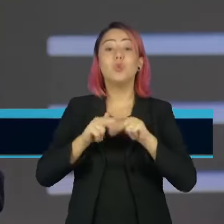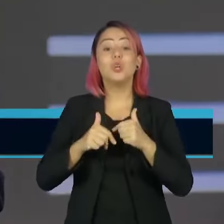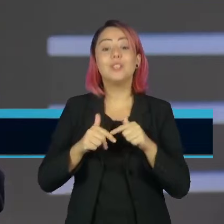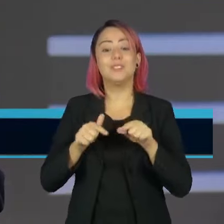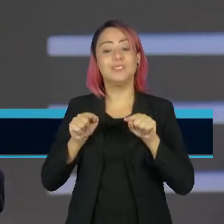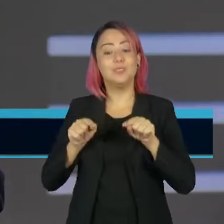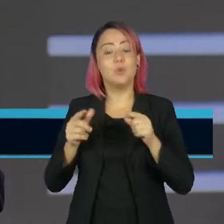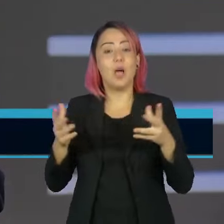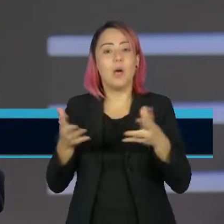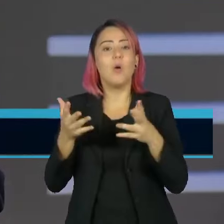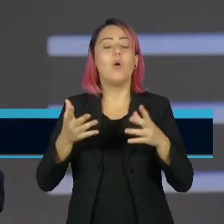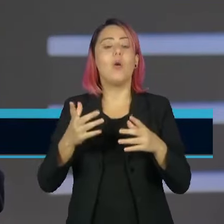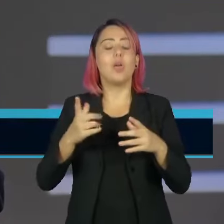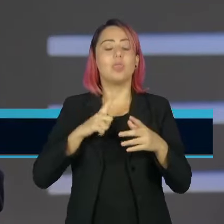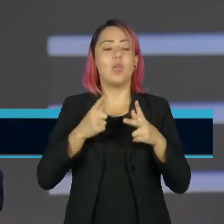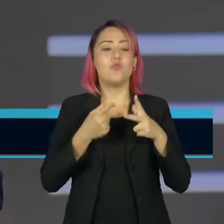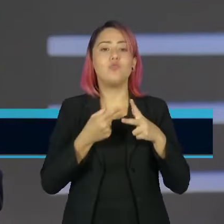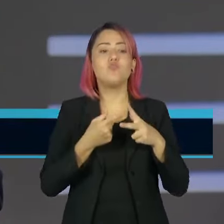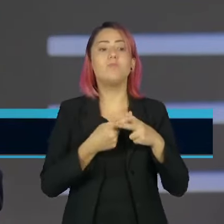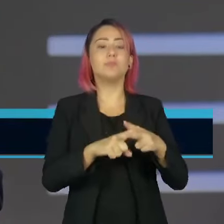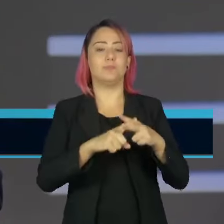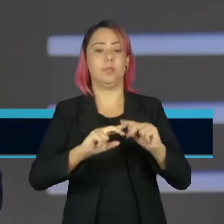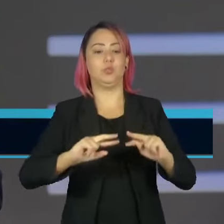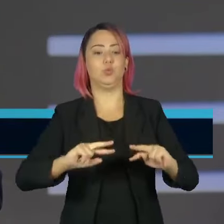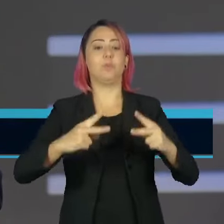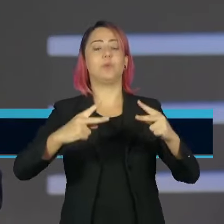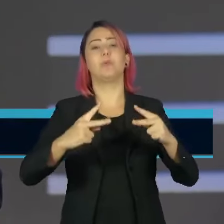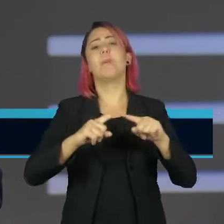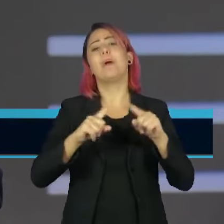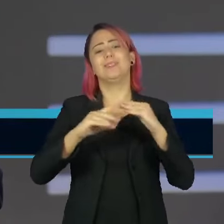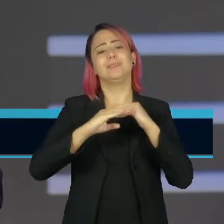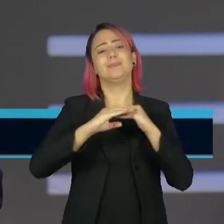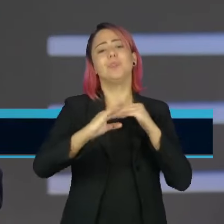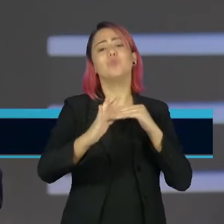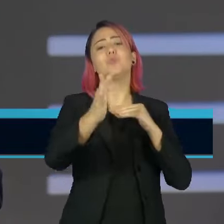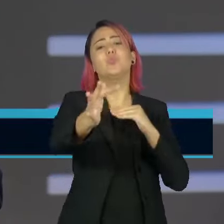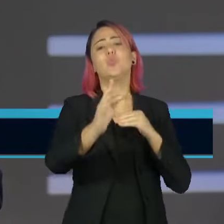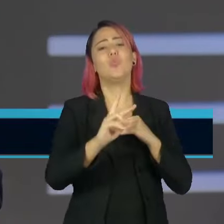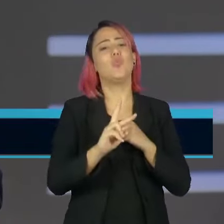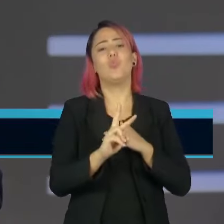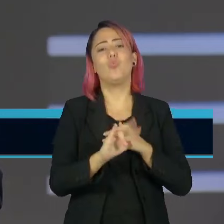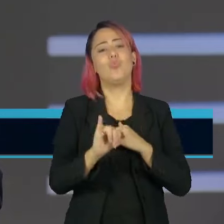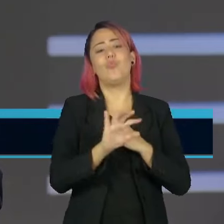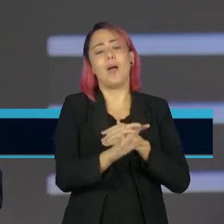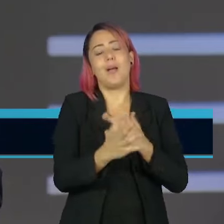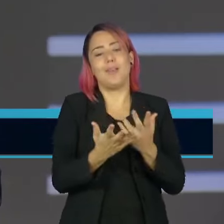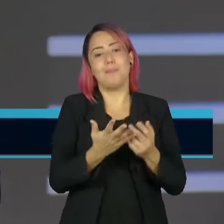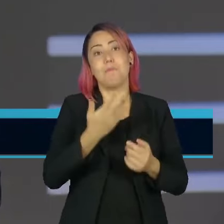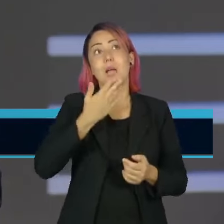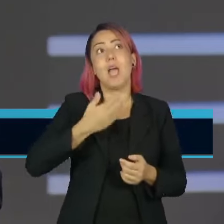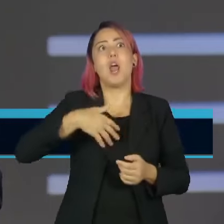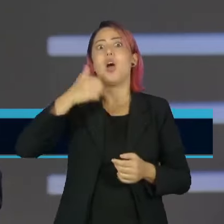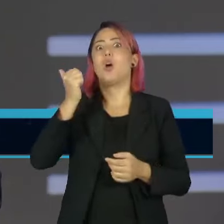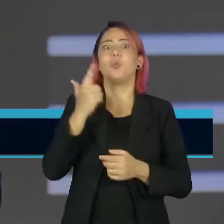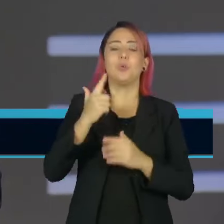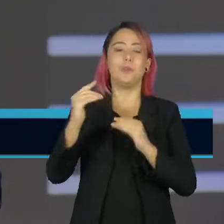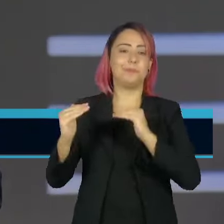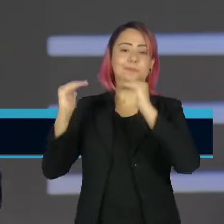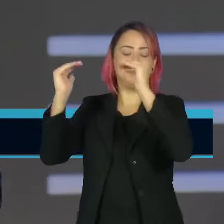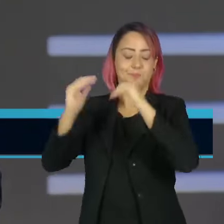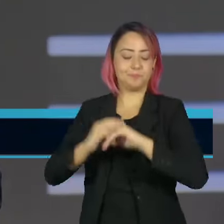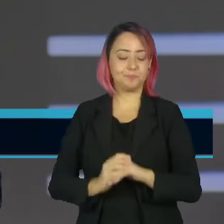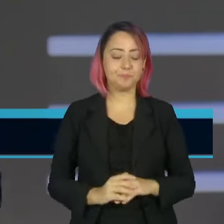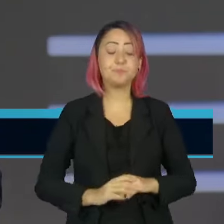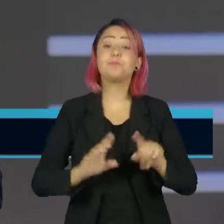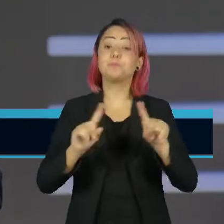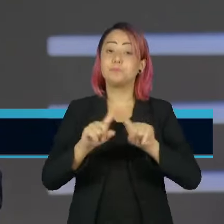correção Mas isso não não Tende a permanecer assim eh de fato você levanta também Rodrigo uma questão